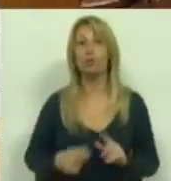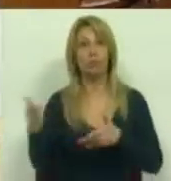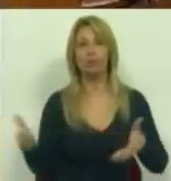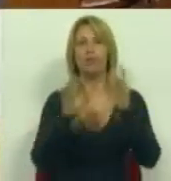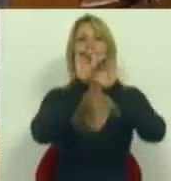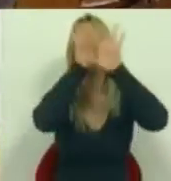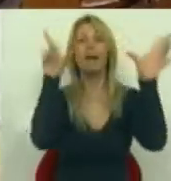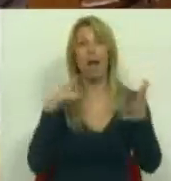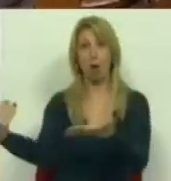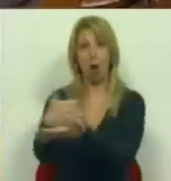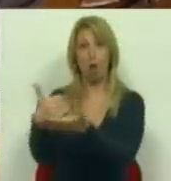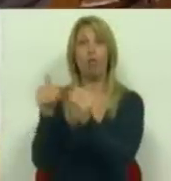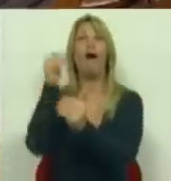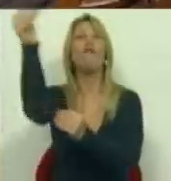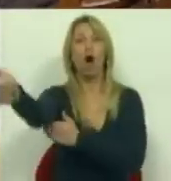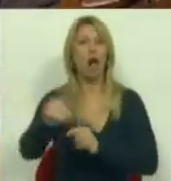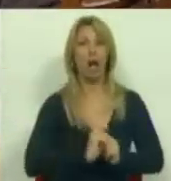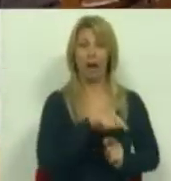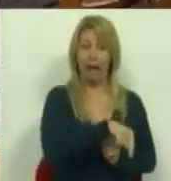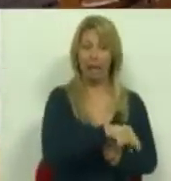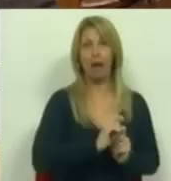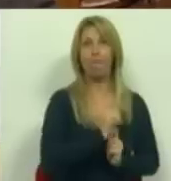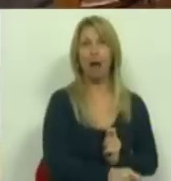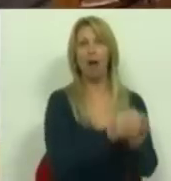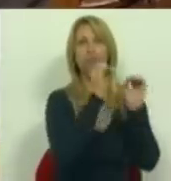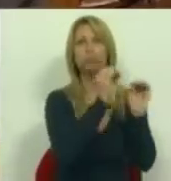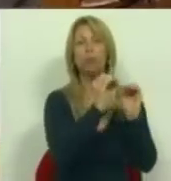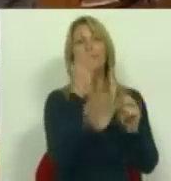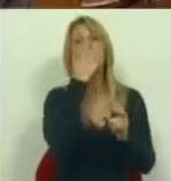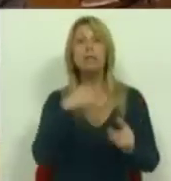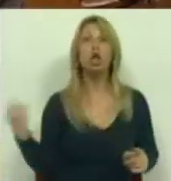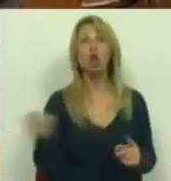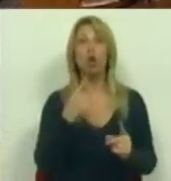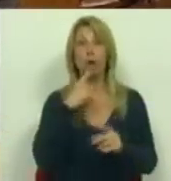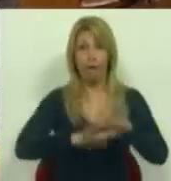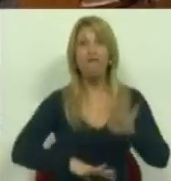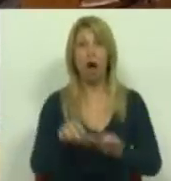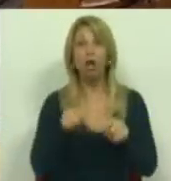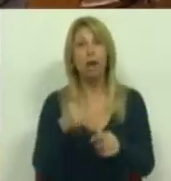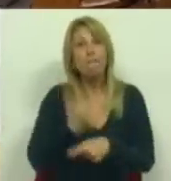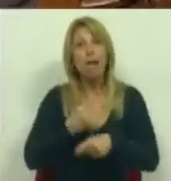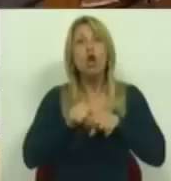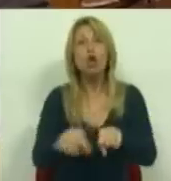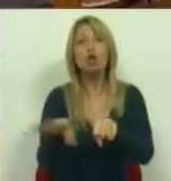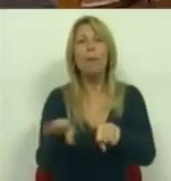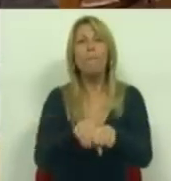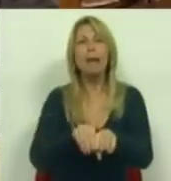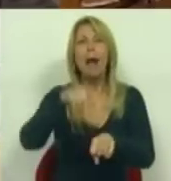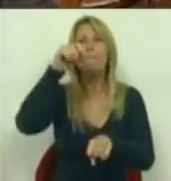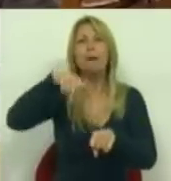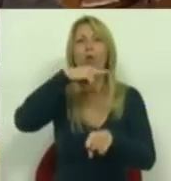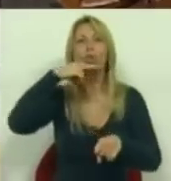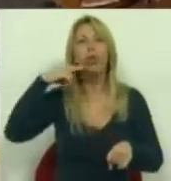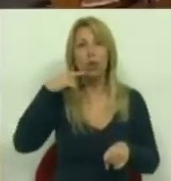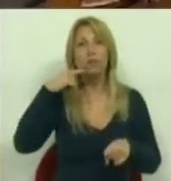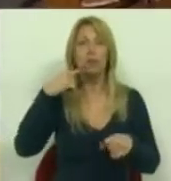fora, não pagando cá dentro. Se todos fizessem assim, o próprio Pingo Doce não resistiria, pois não existiriam